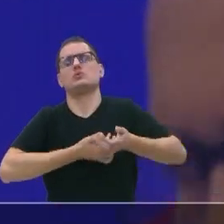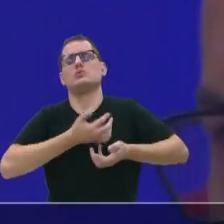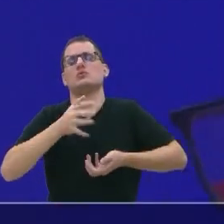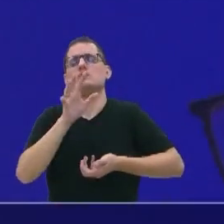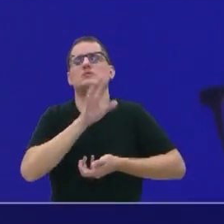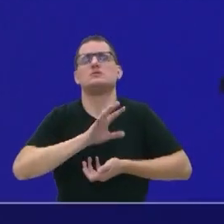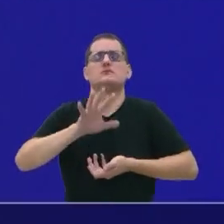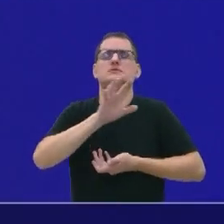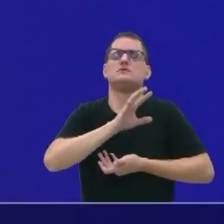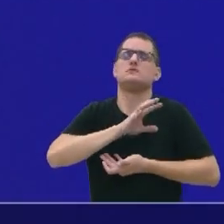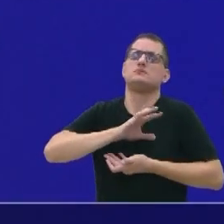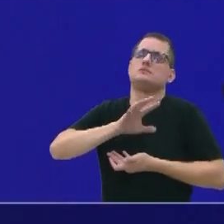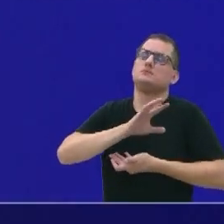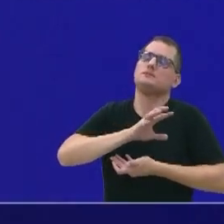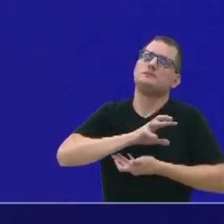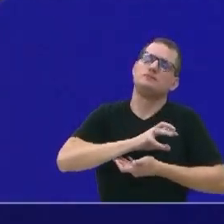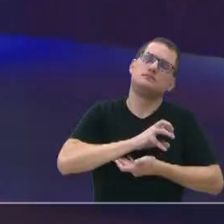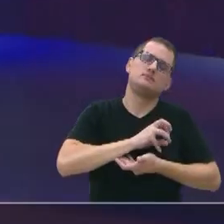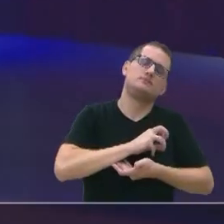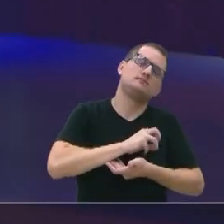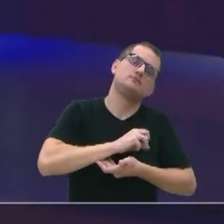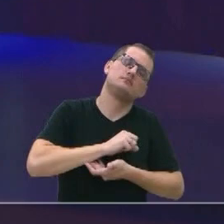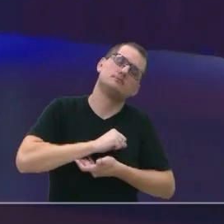do vosso amor,